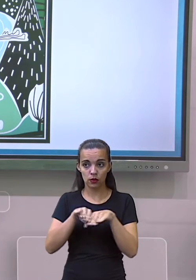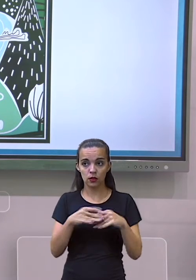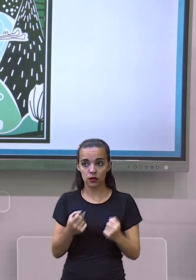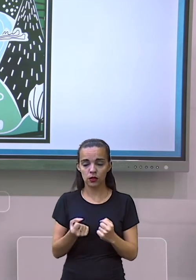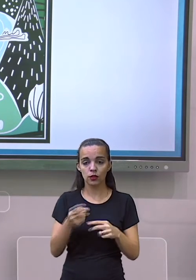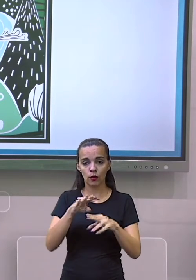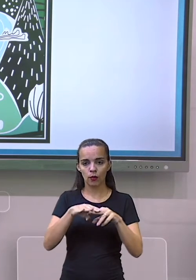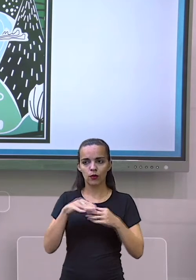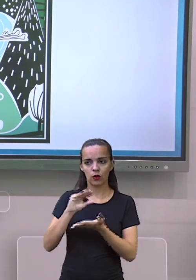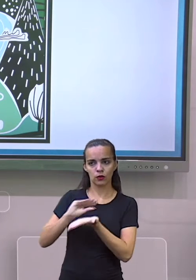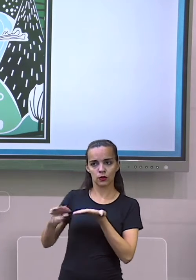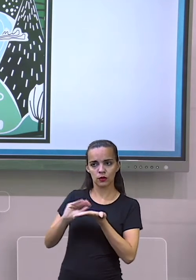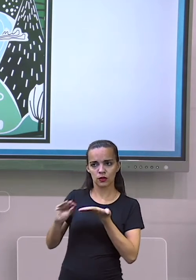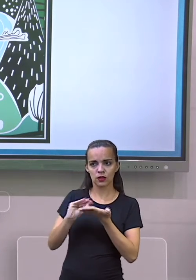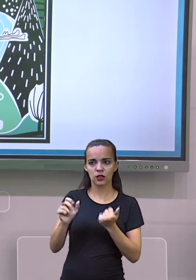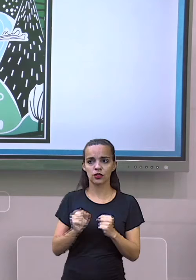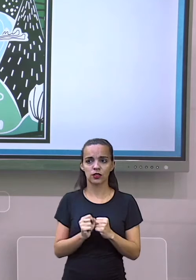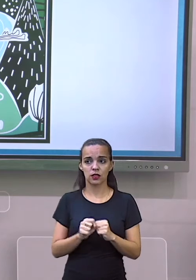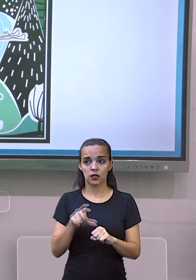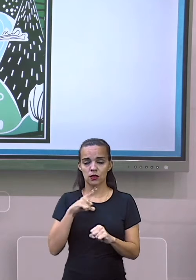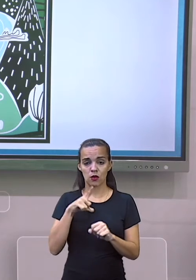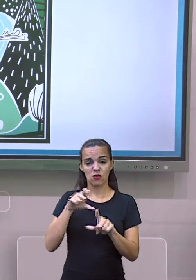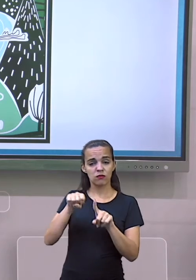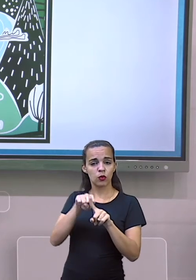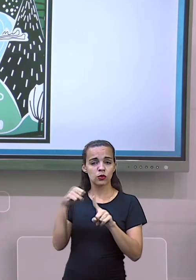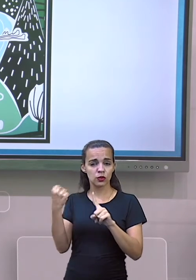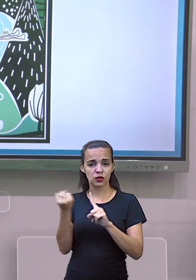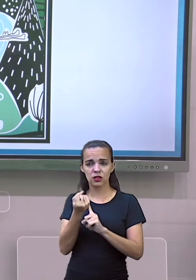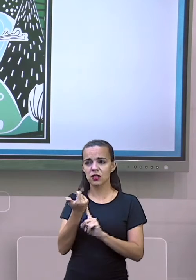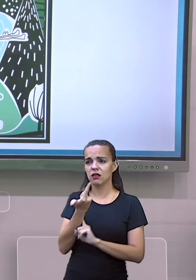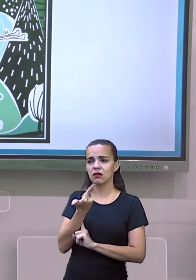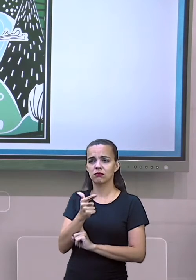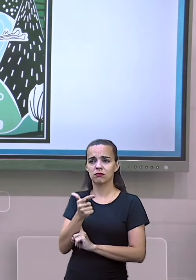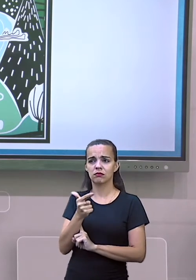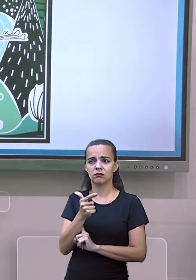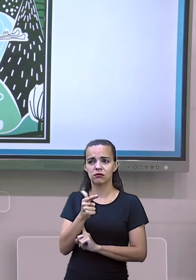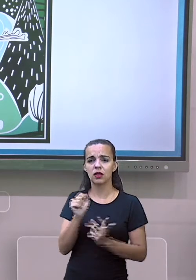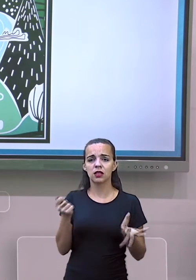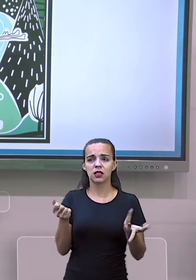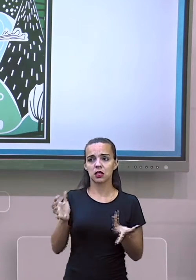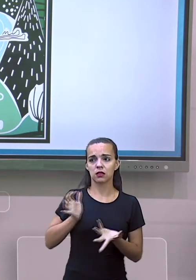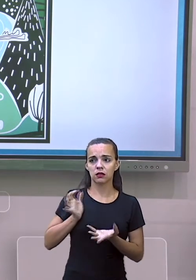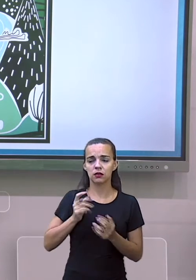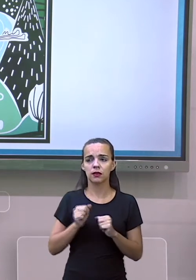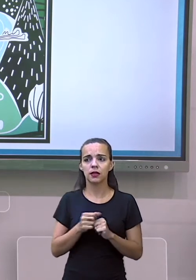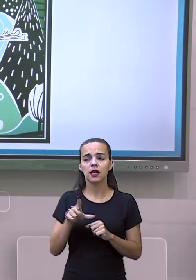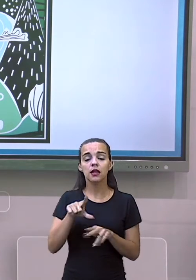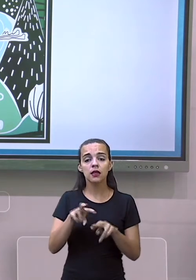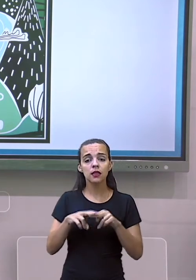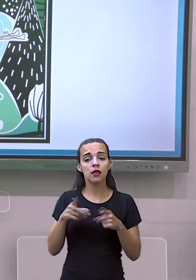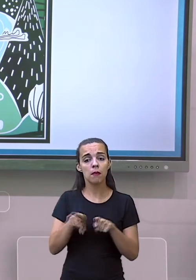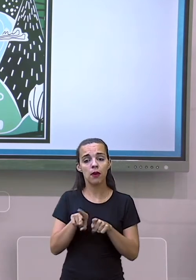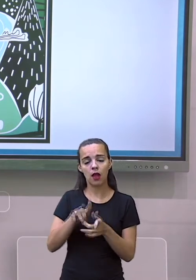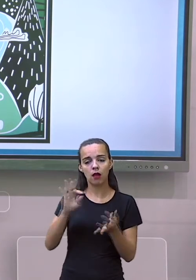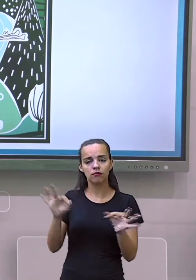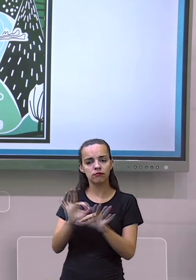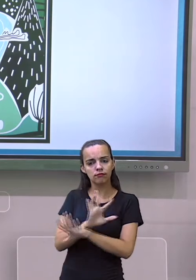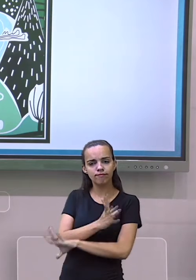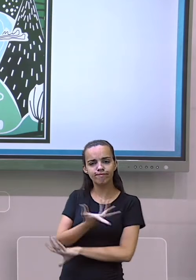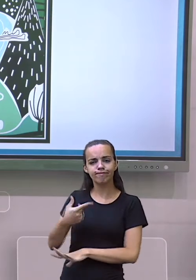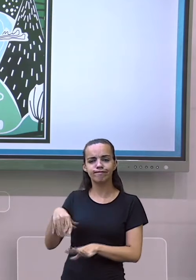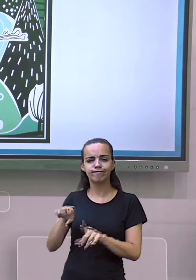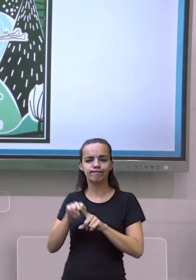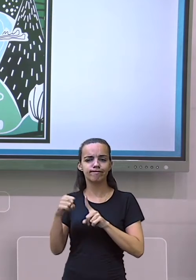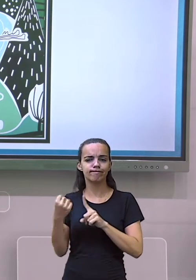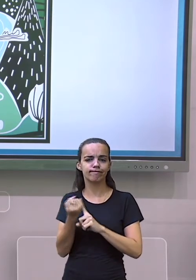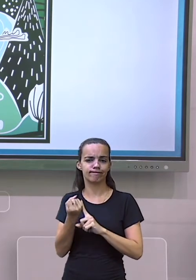acabaria o capitalismo, uma sociedade sem classes, abolição da propriedade privada e socialização dos meios